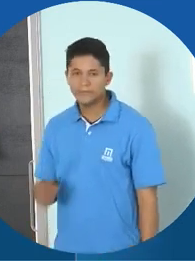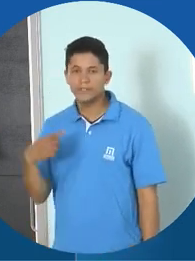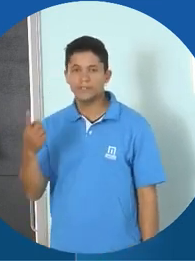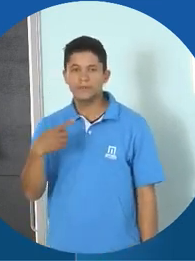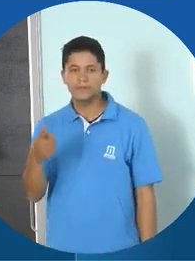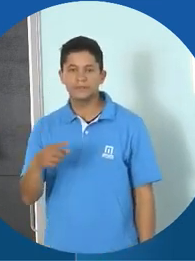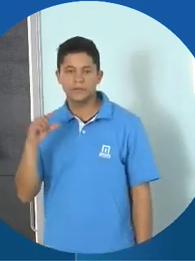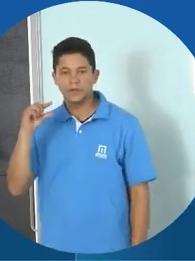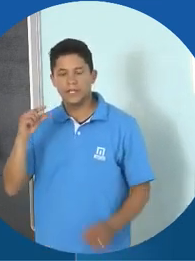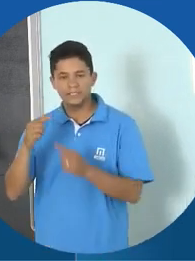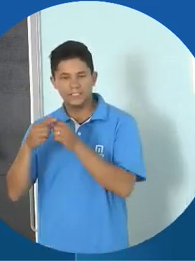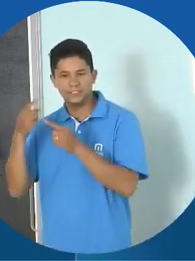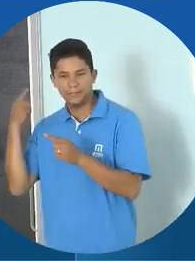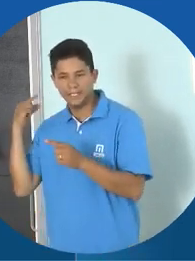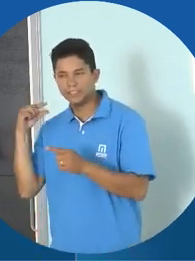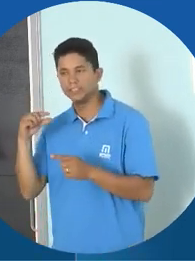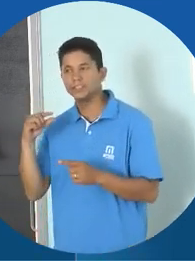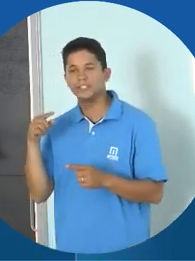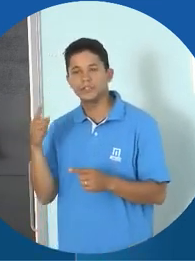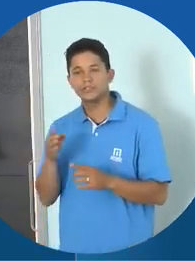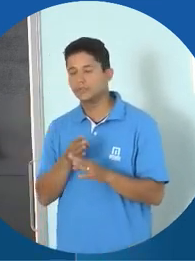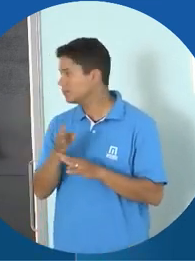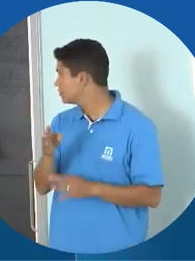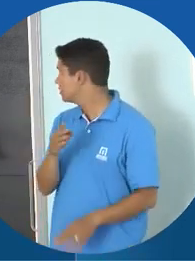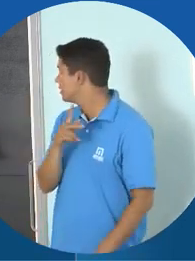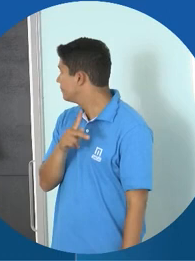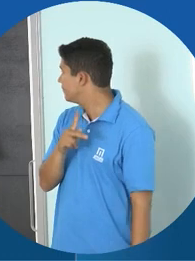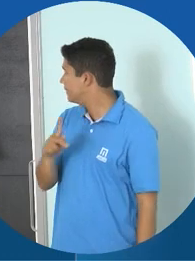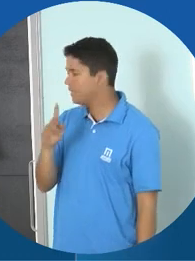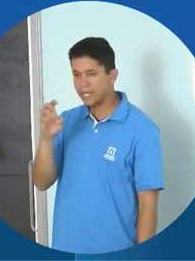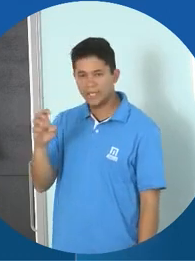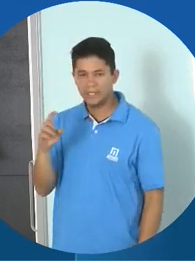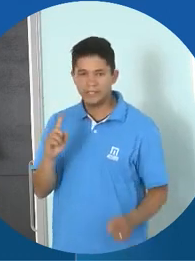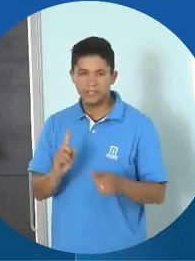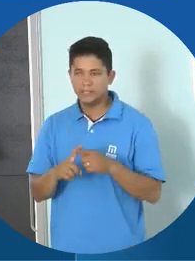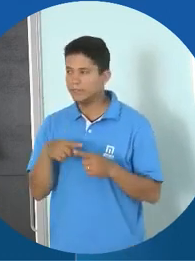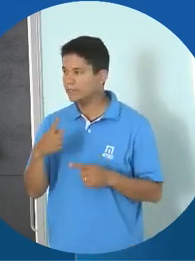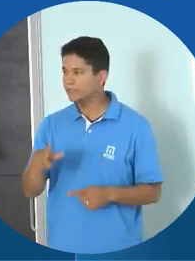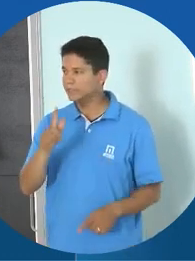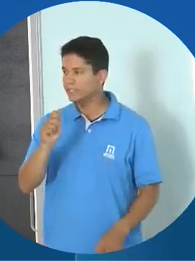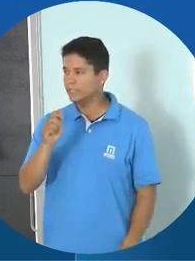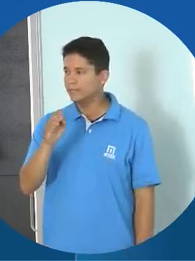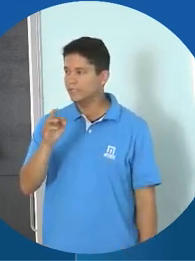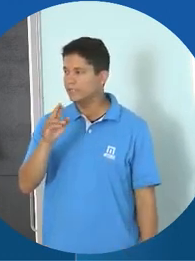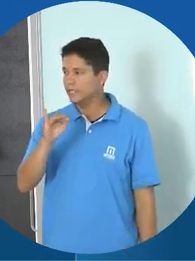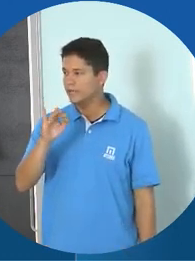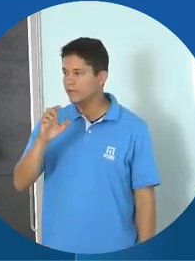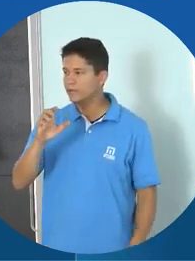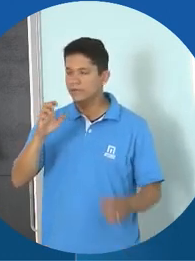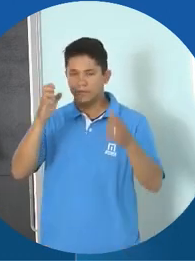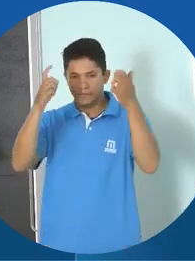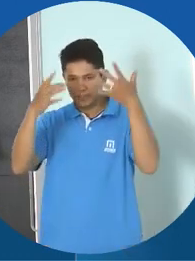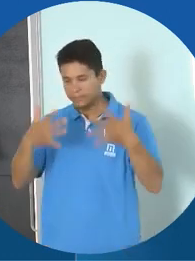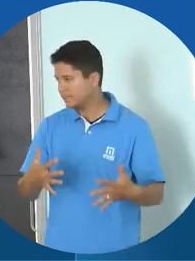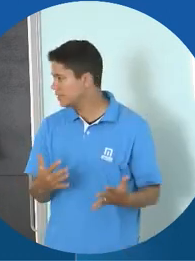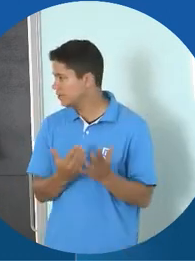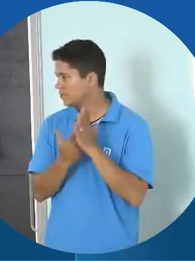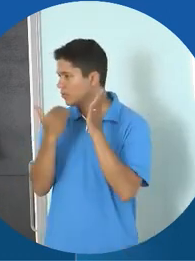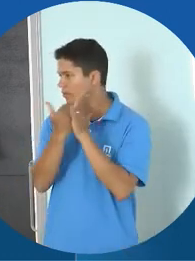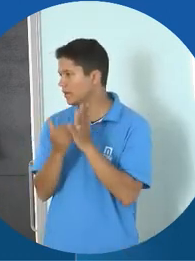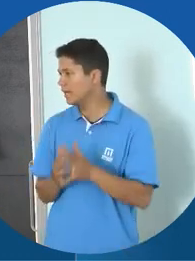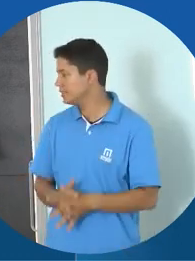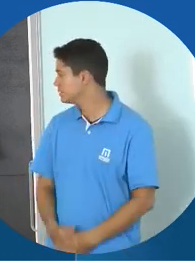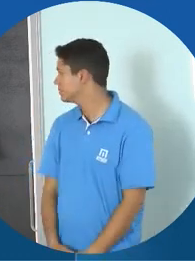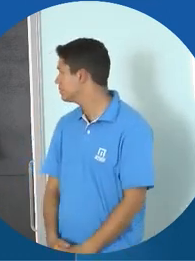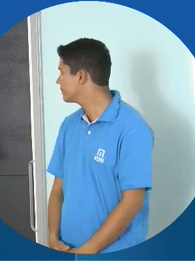SUBPE, apresentando um trabalho que o Gabriel vai detalhar um pouco mais. Macaqueamento de estruturas também,